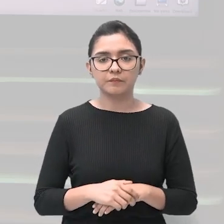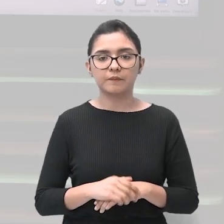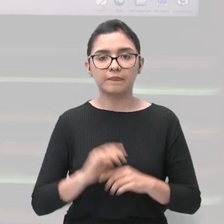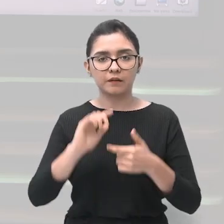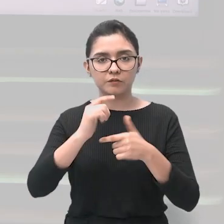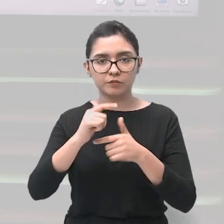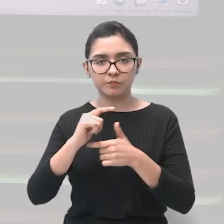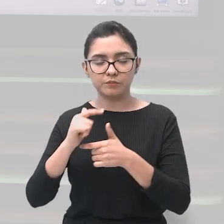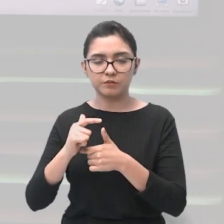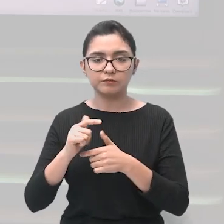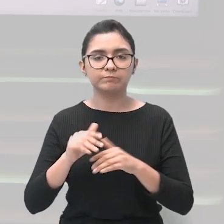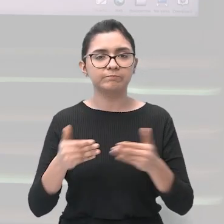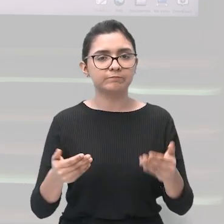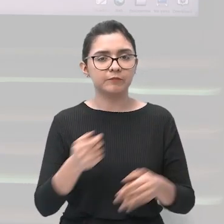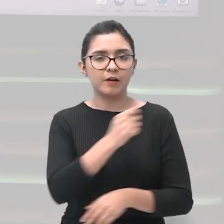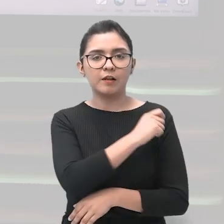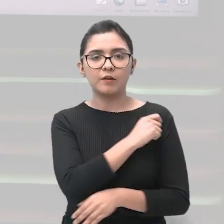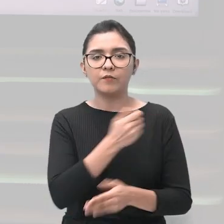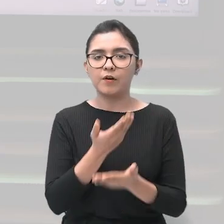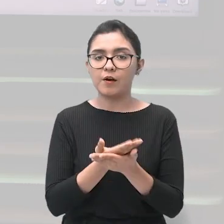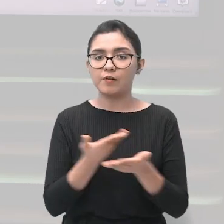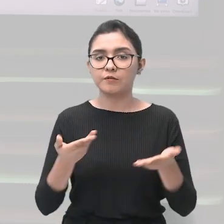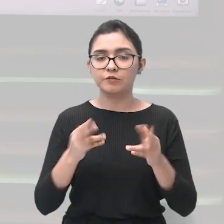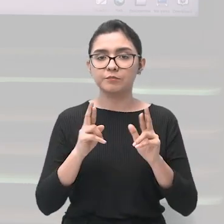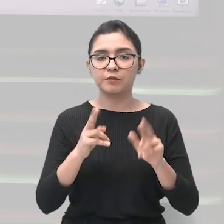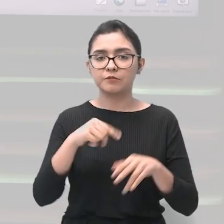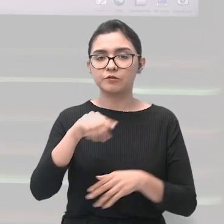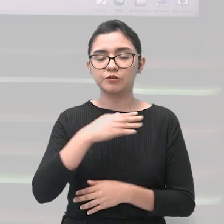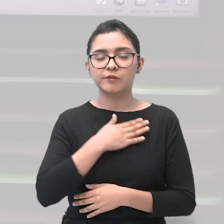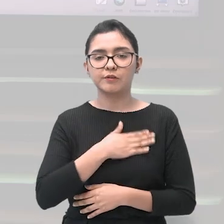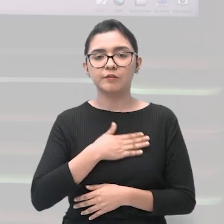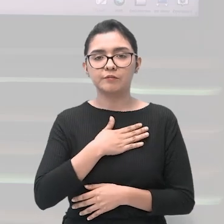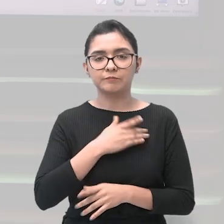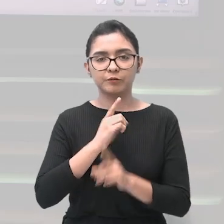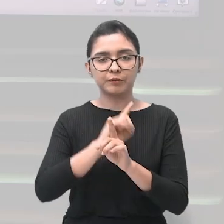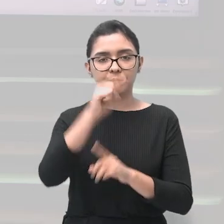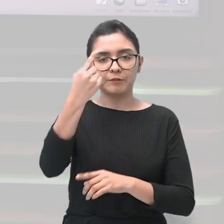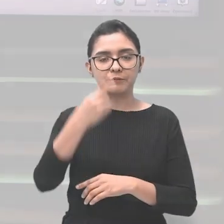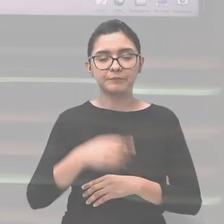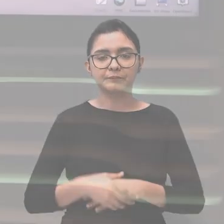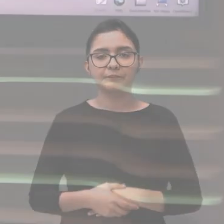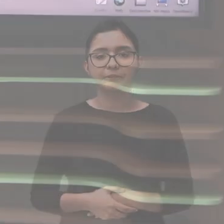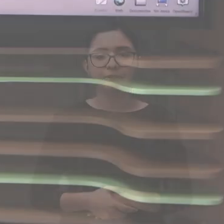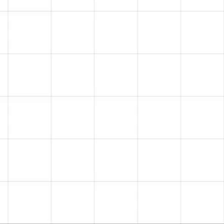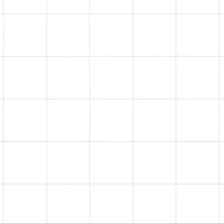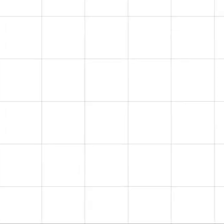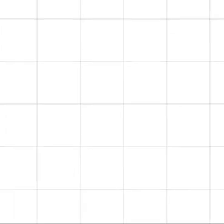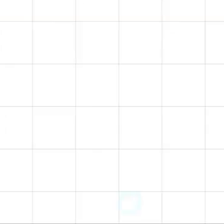geométricas. Queridos alunos, essa foi a nossa aula de hoje. Espero que vocês tenham gostado e até a próxima.